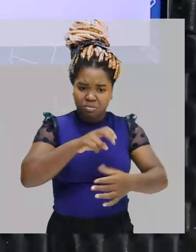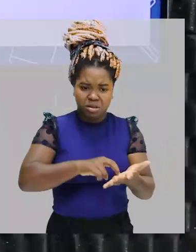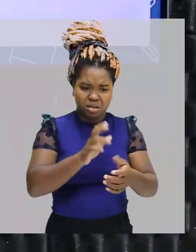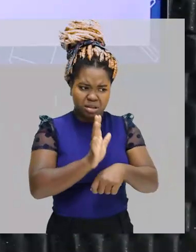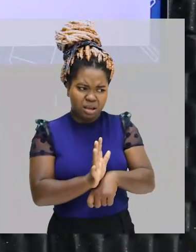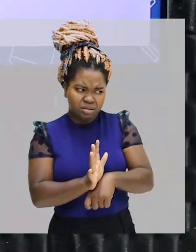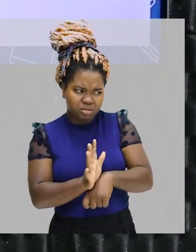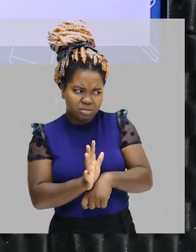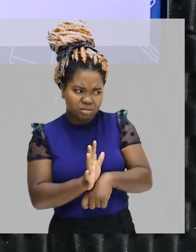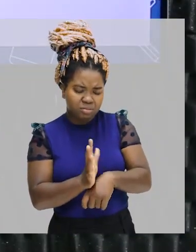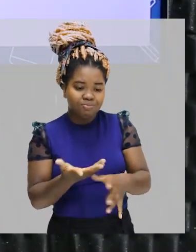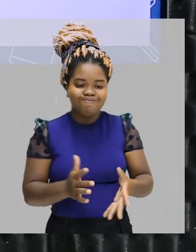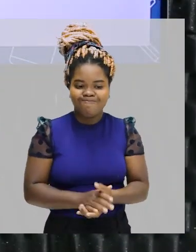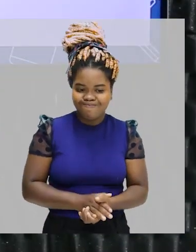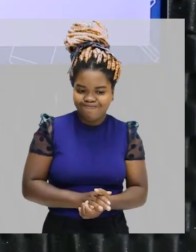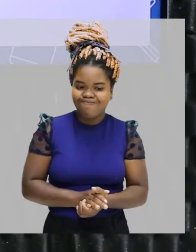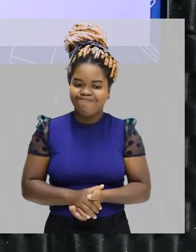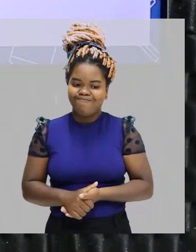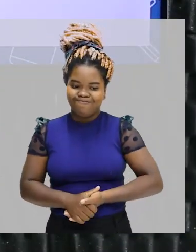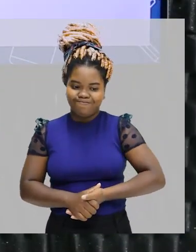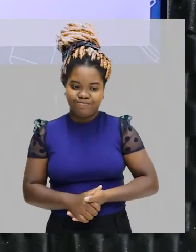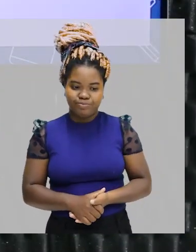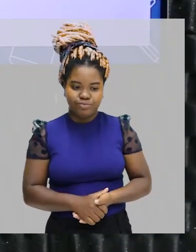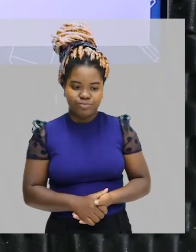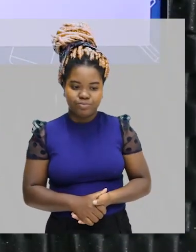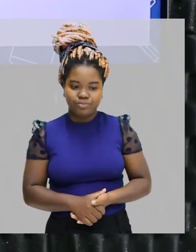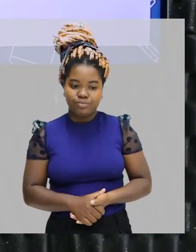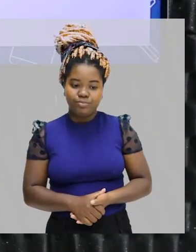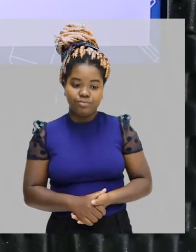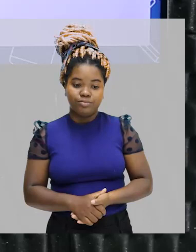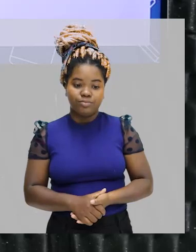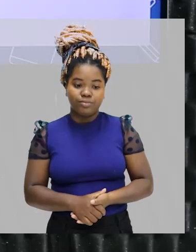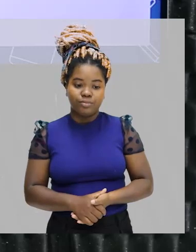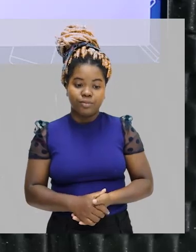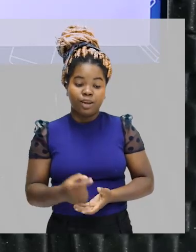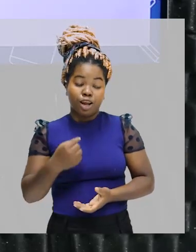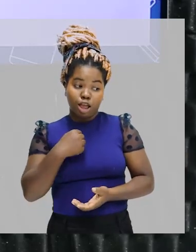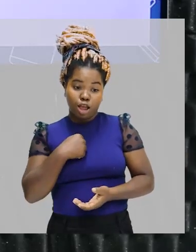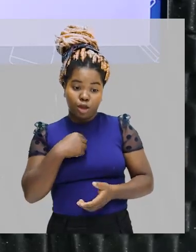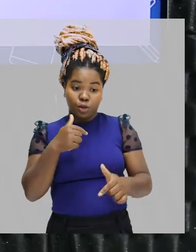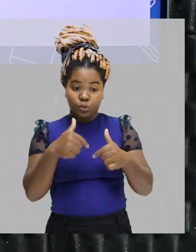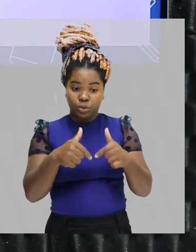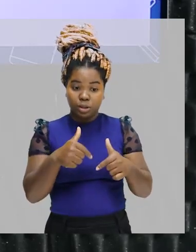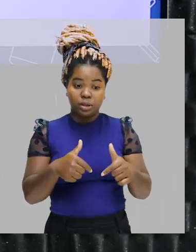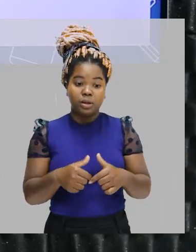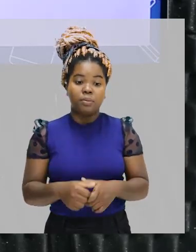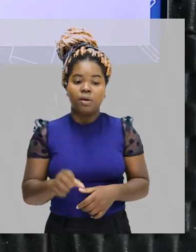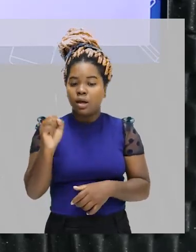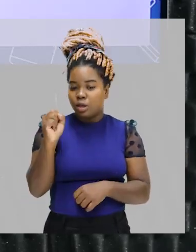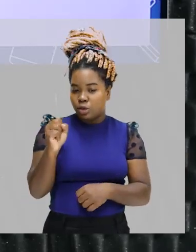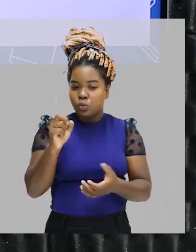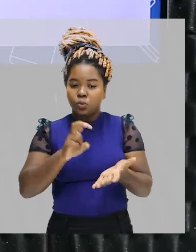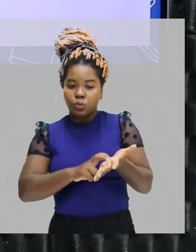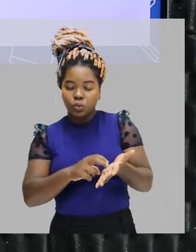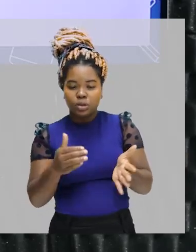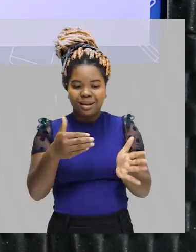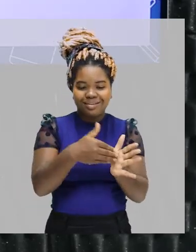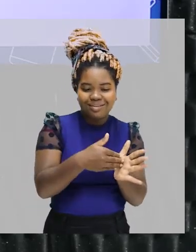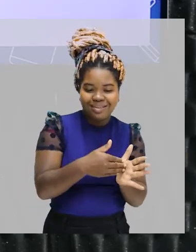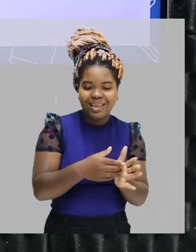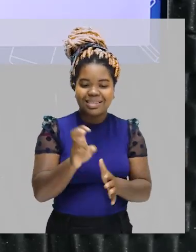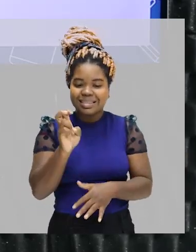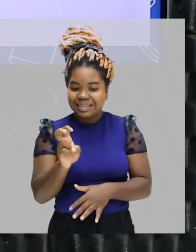integralmente. I work from 8 a.m. to 5 p.m. É o turno da pessoa. Eu trabalho das 8 da manhã às 5